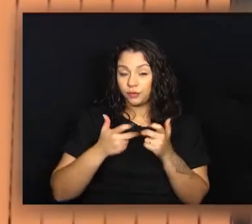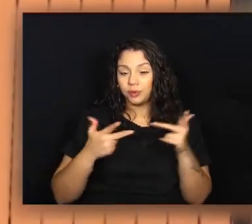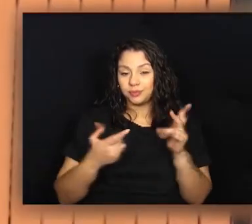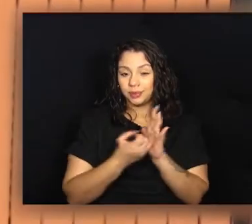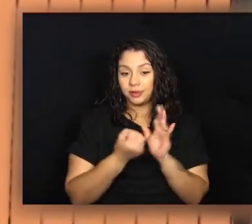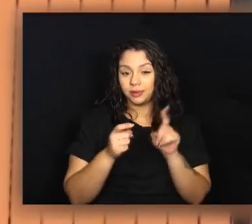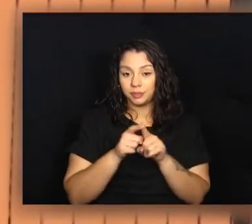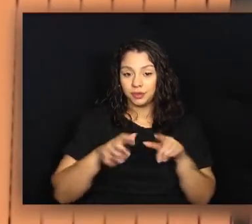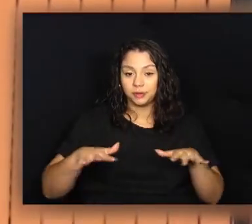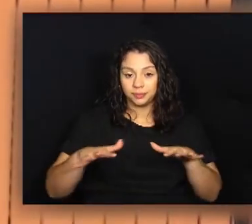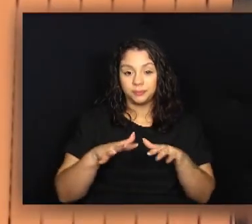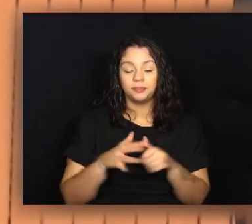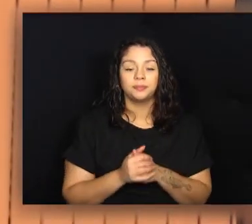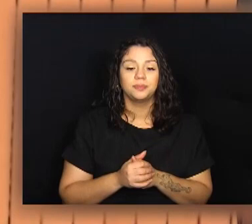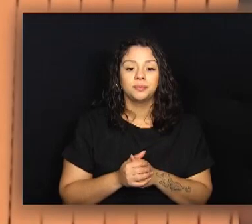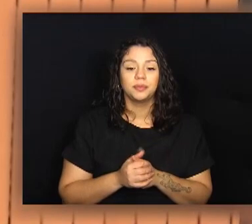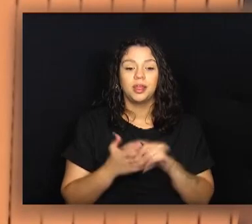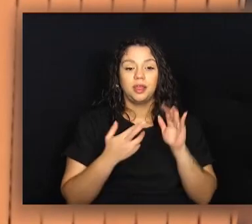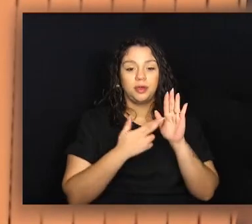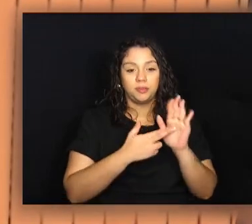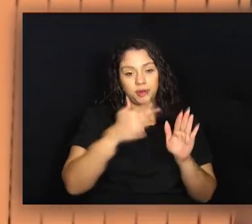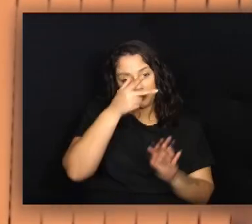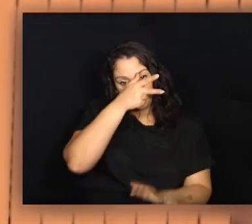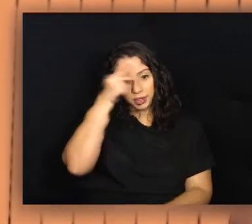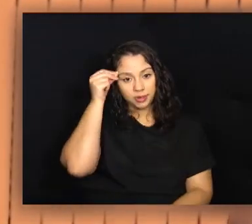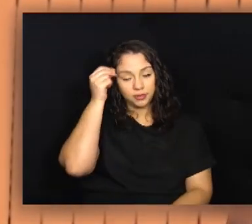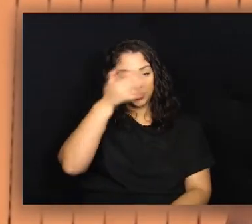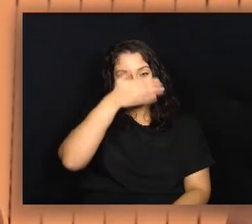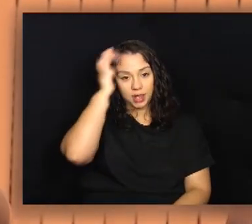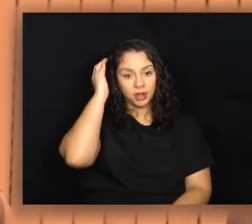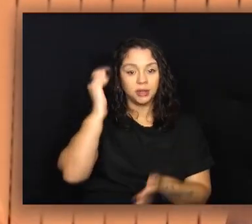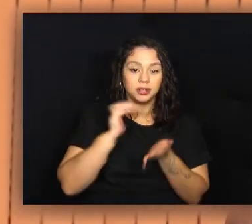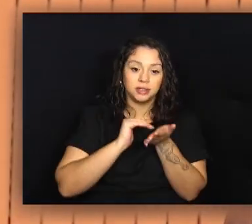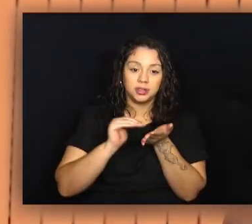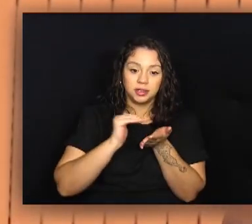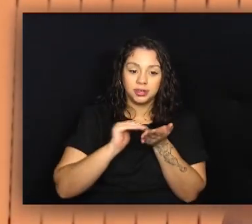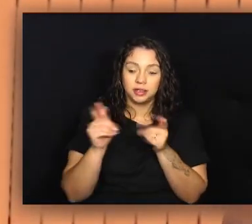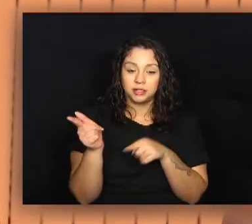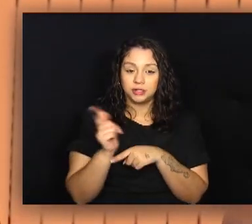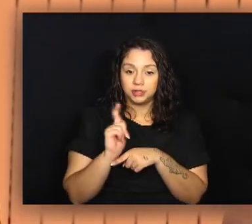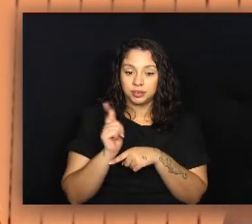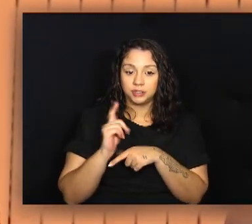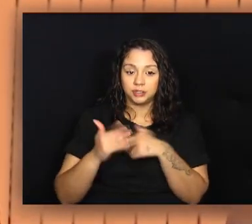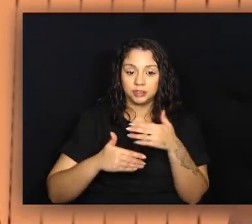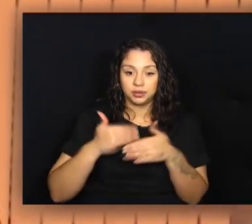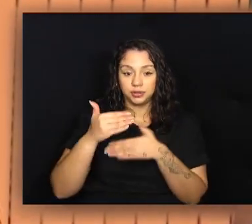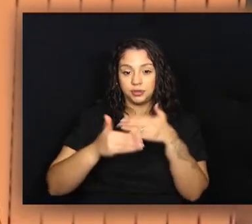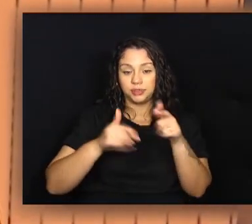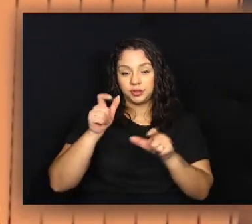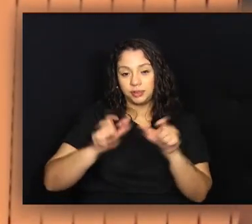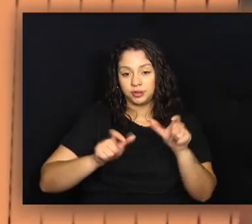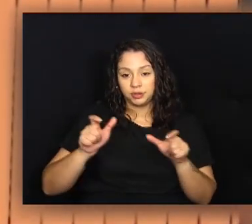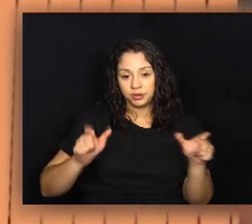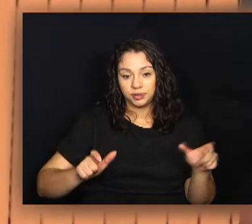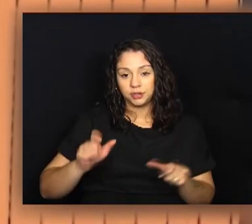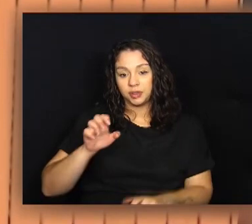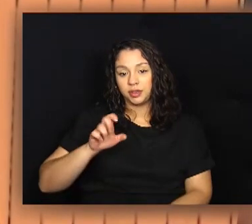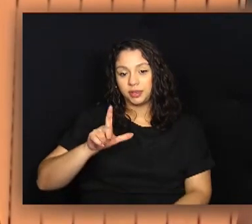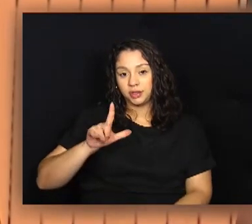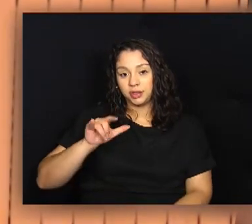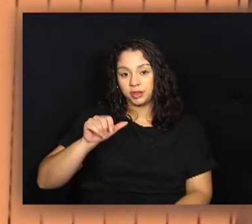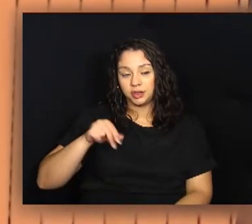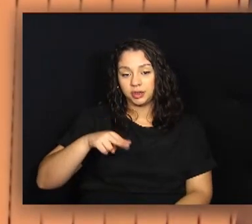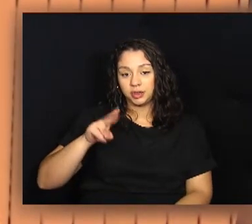territórios. Representando o prefeito Dário Saad, a secretária de Gestão e Desenvolvimento de Pessoas, Eliane